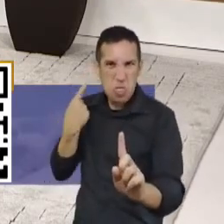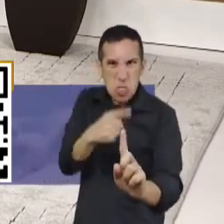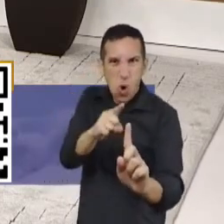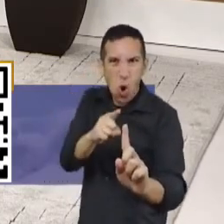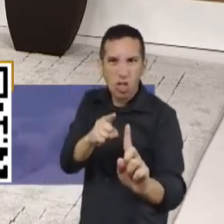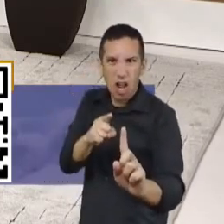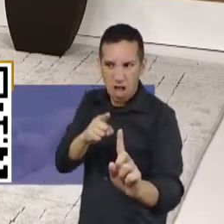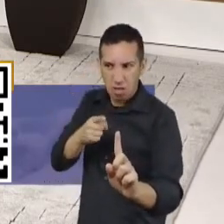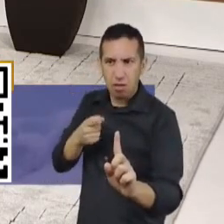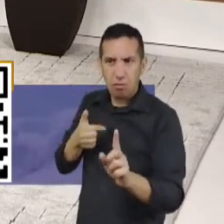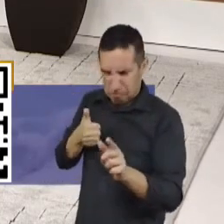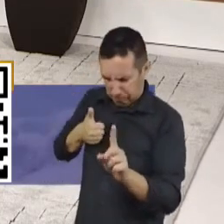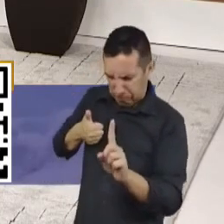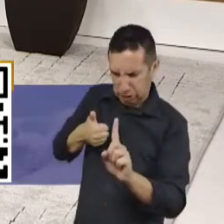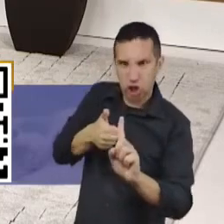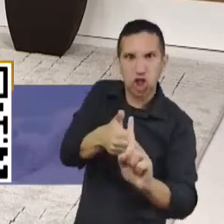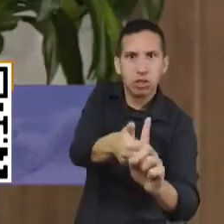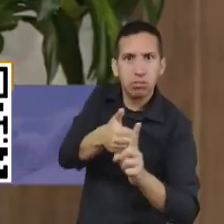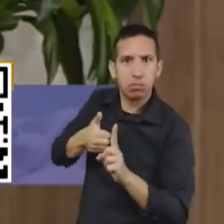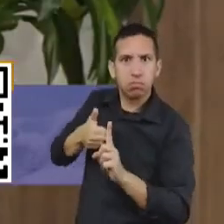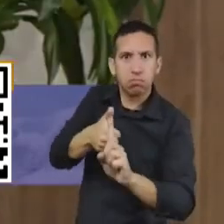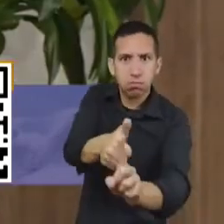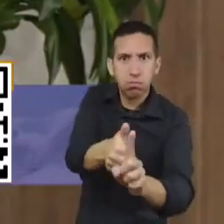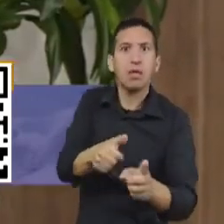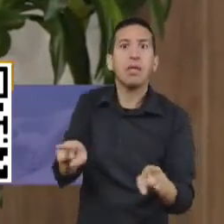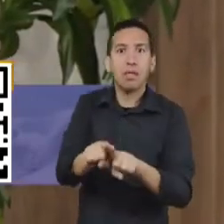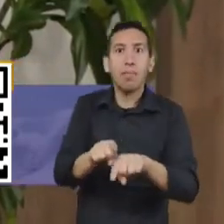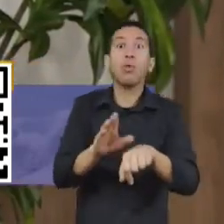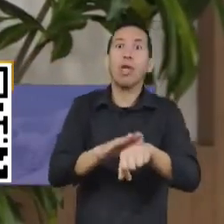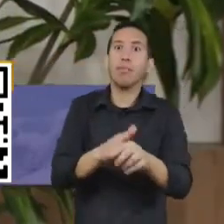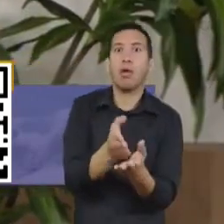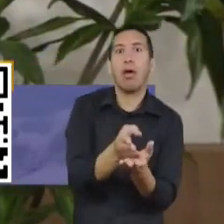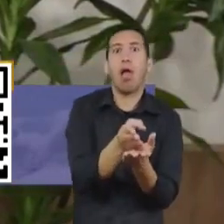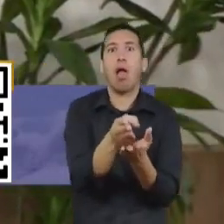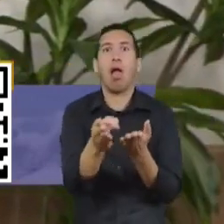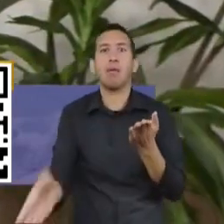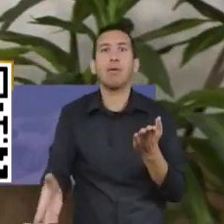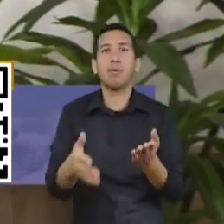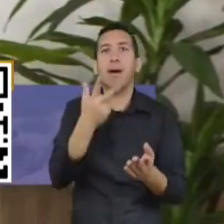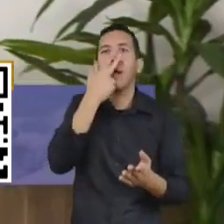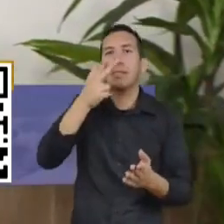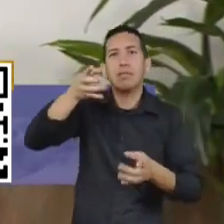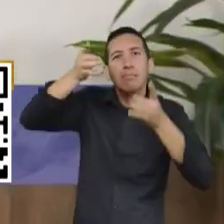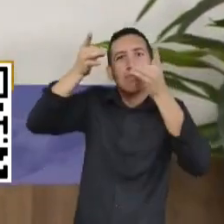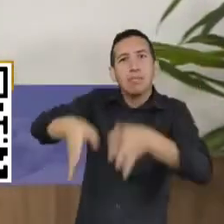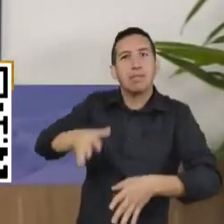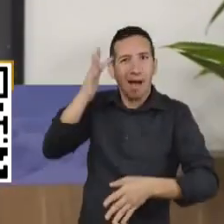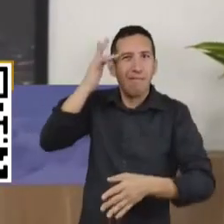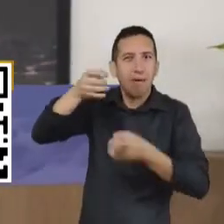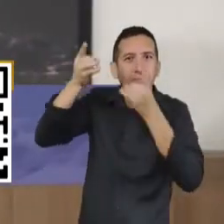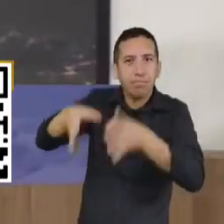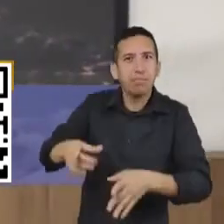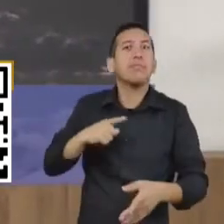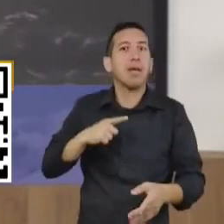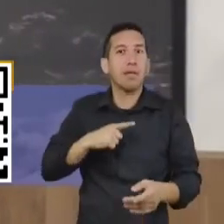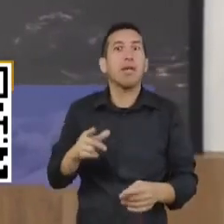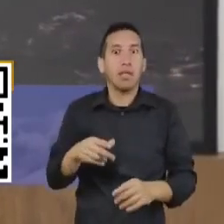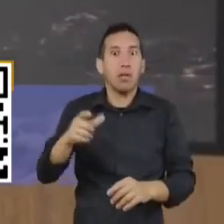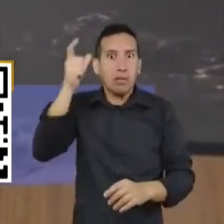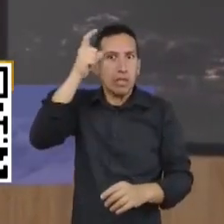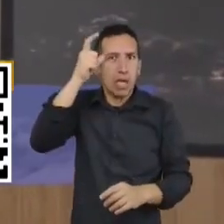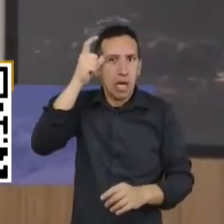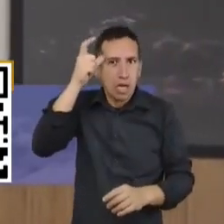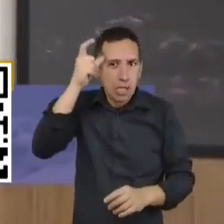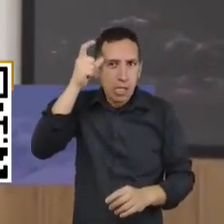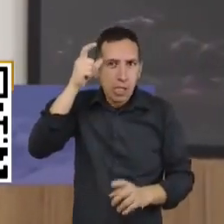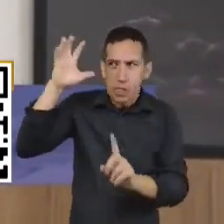que representa apostasia e portanto o cavalo vermelho mostra exatamente que o diabo consegue perseguir a igreja